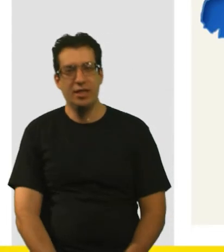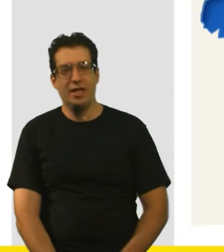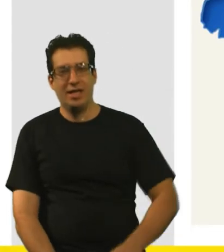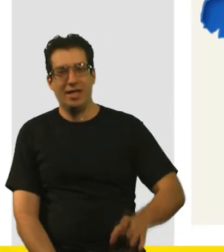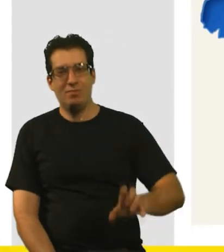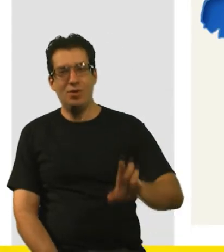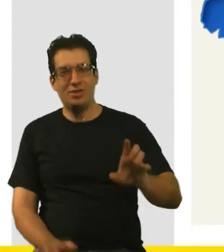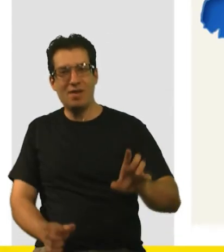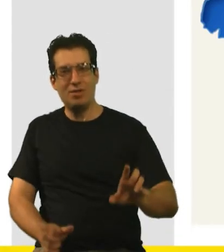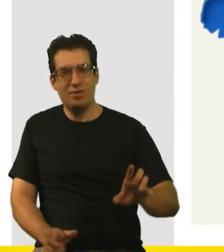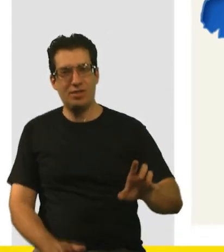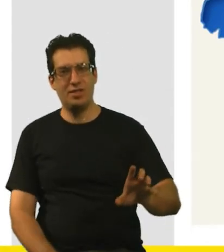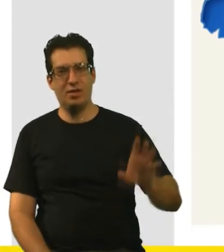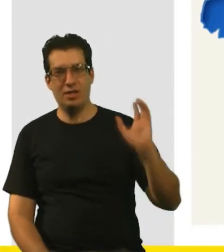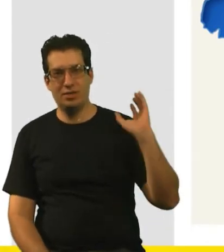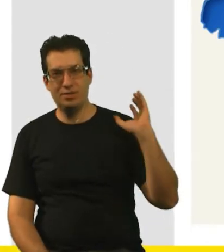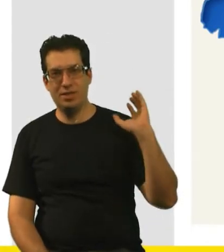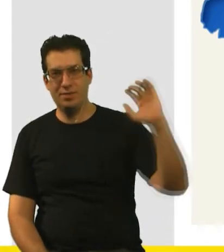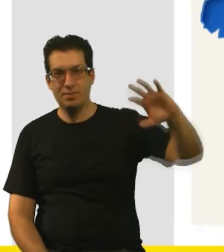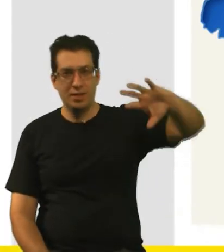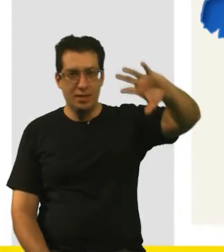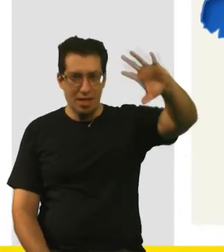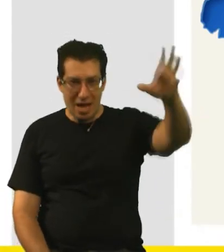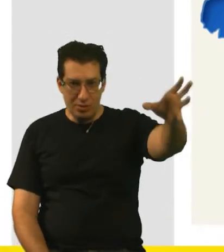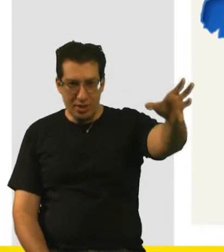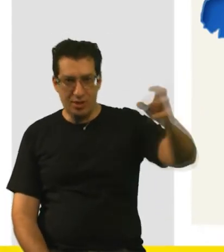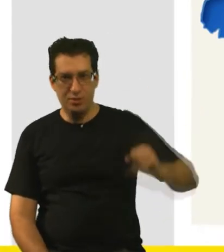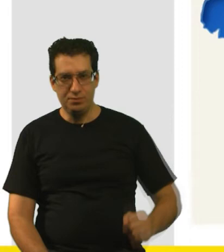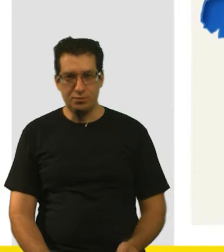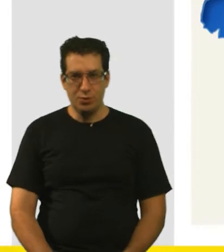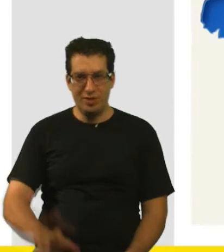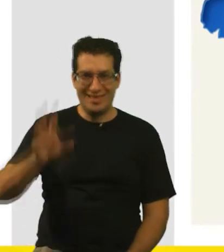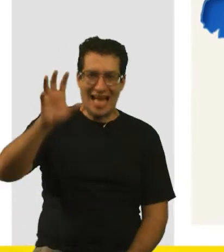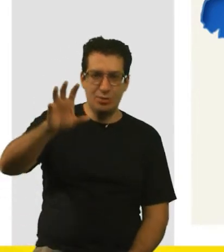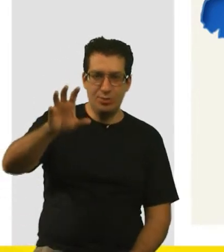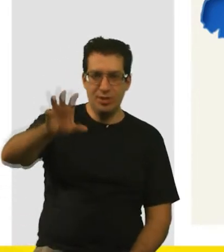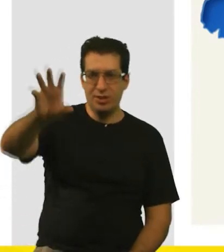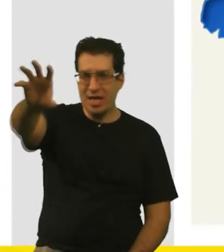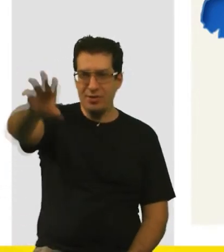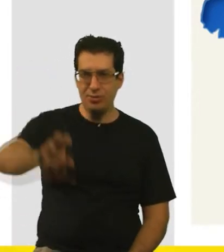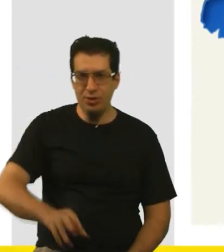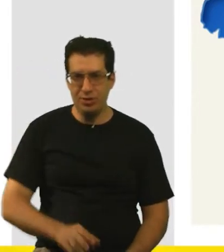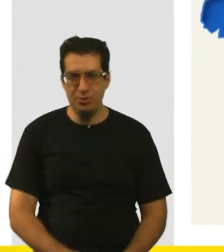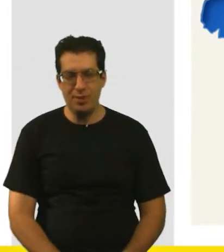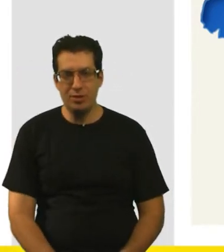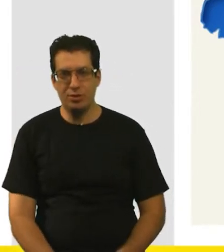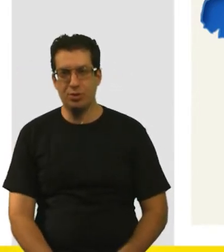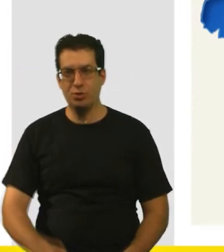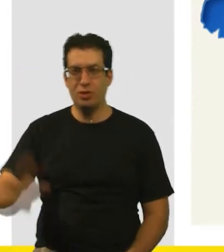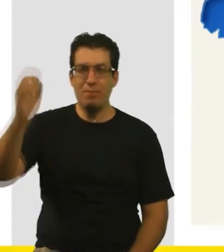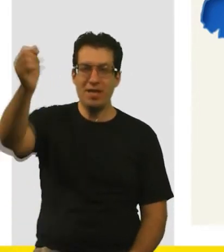imagem, mostrar para vocês aí, olha, nós temos aí a União, o Estado de Minas Gerais e o município de